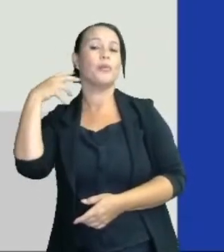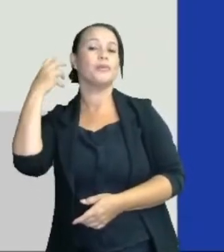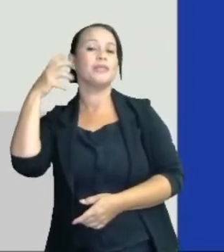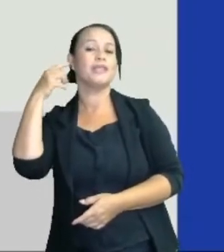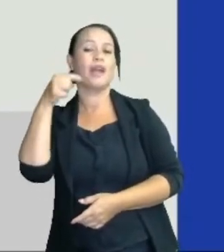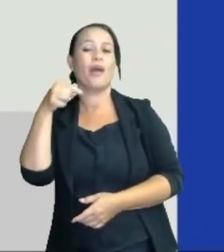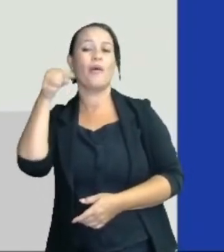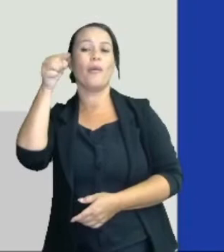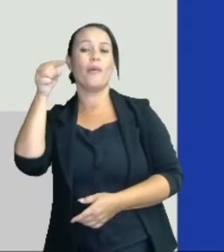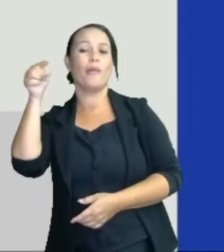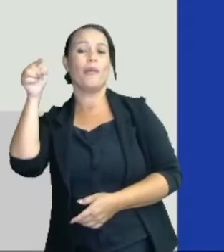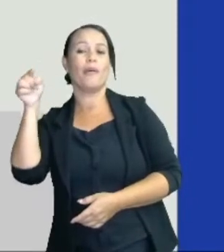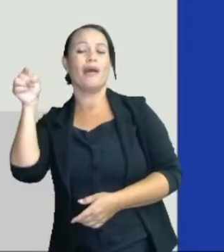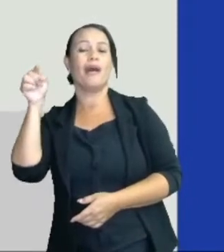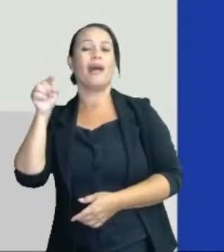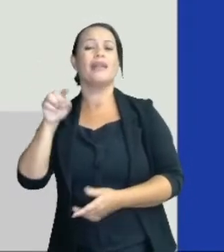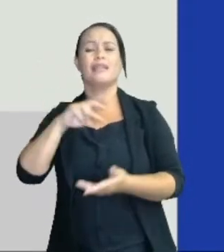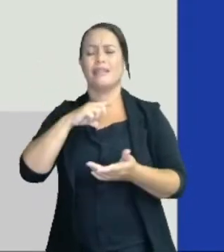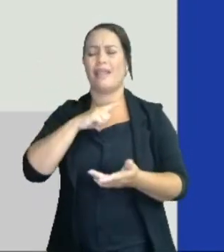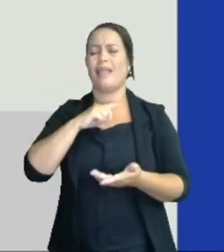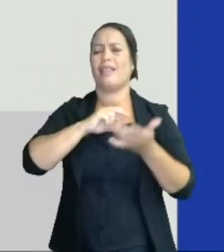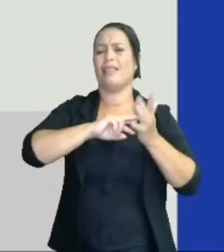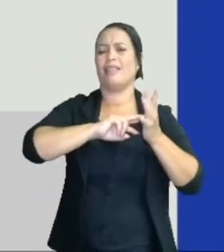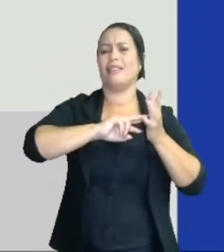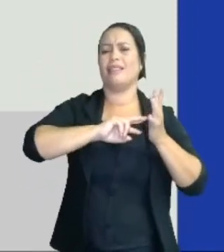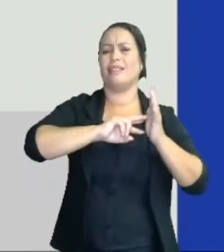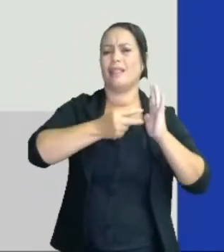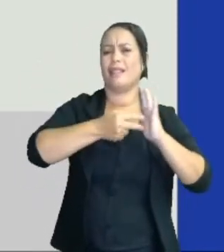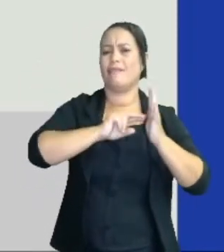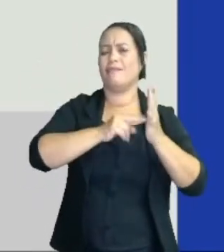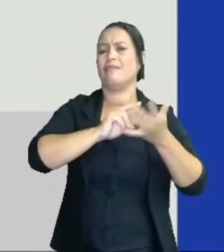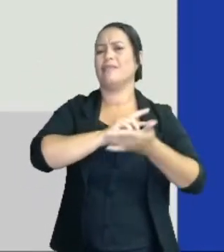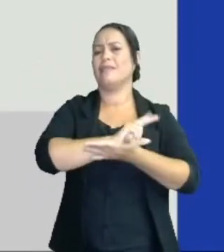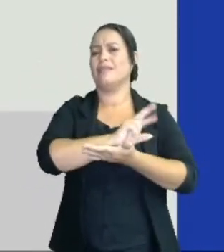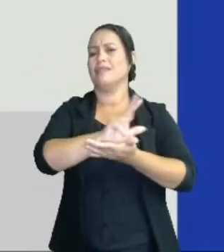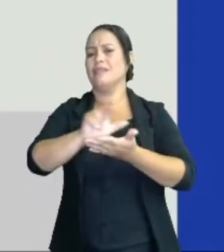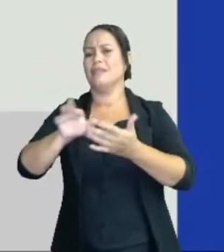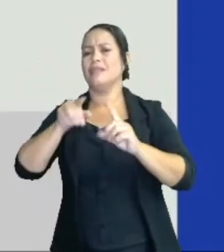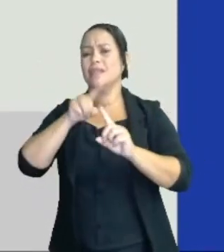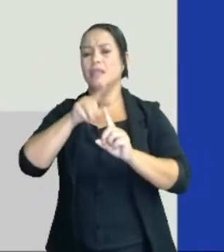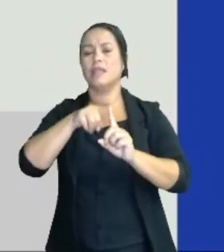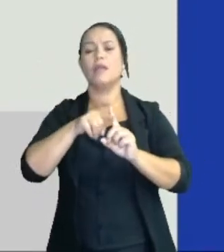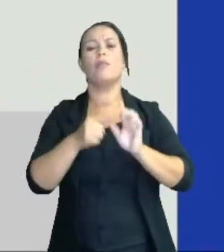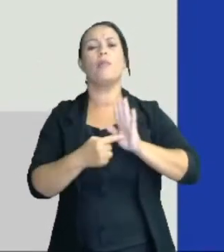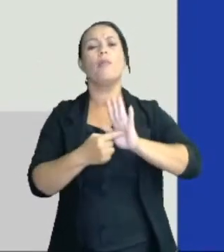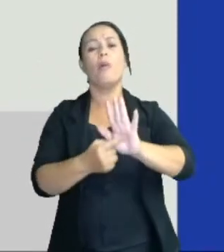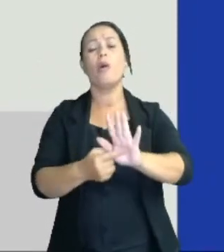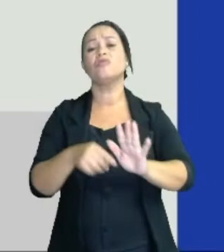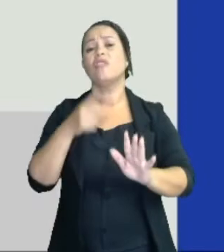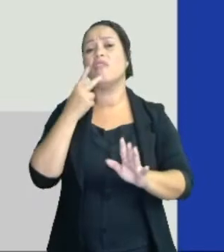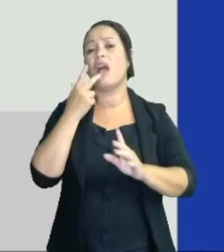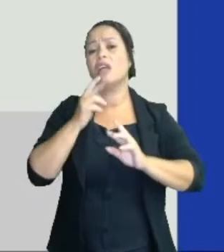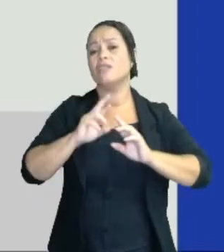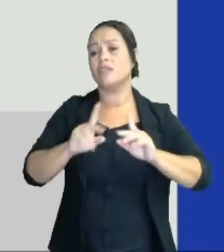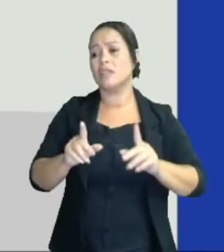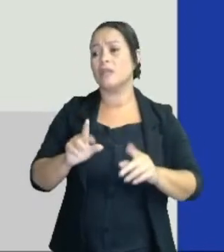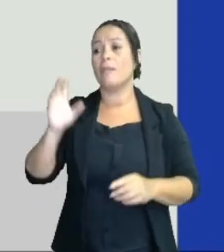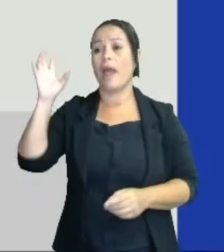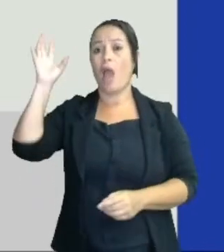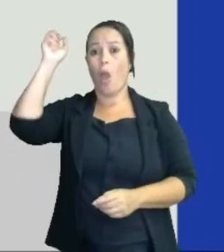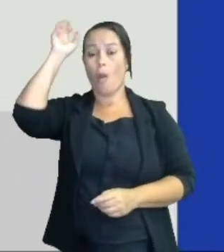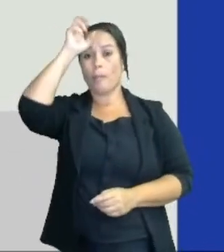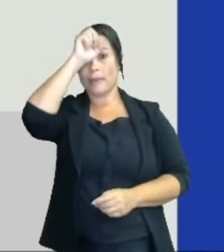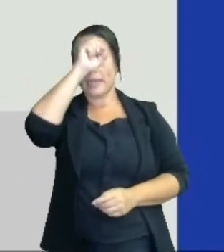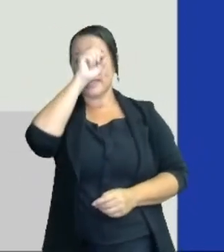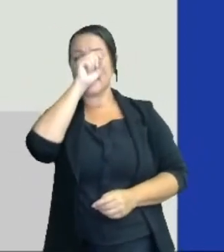musical. Então, existem vários tipos de balões que representam falas diferentes. Para a gente